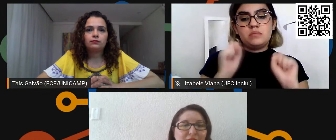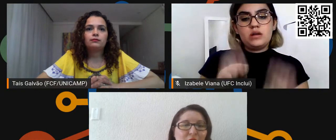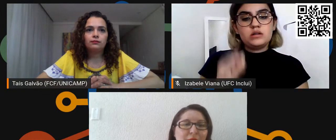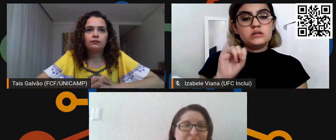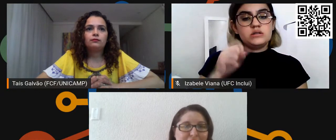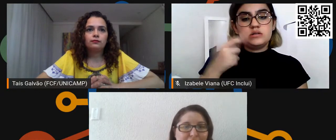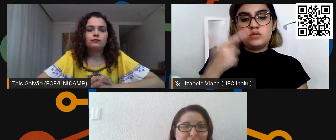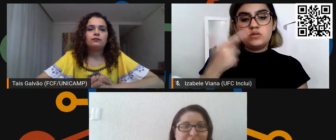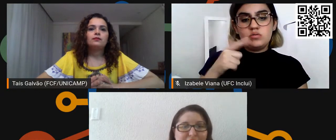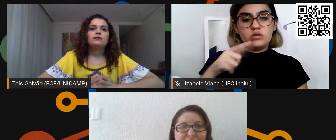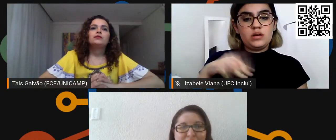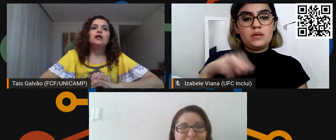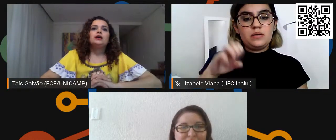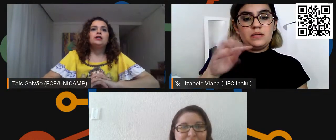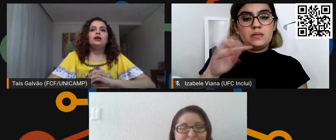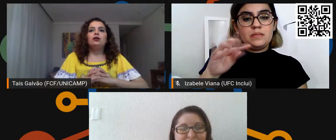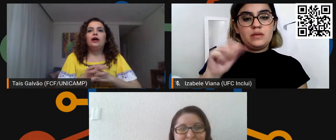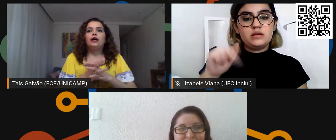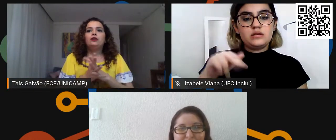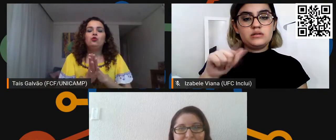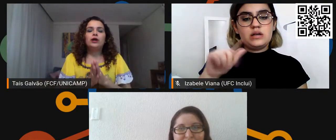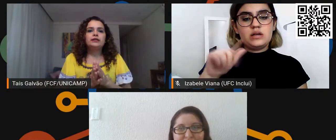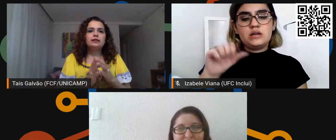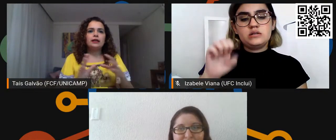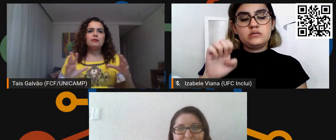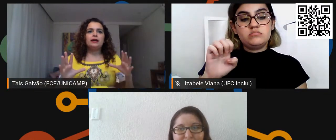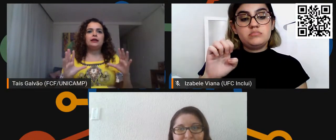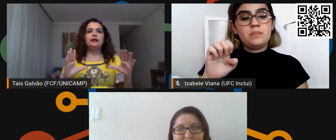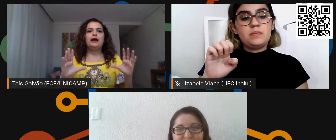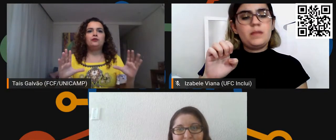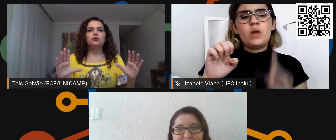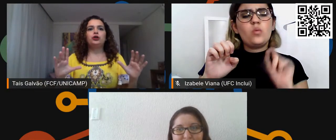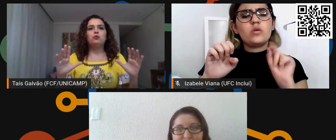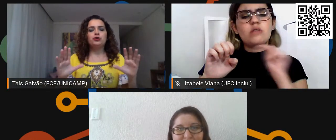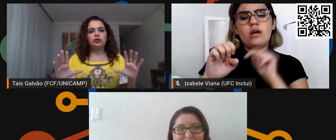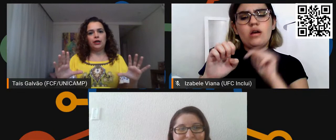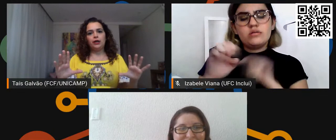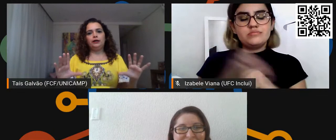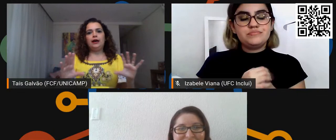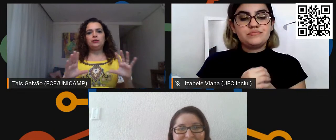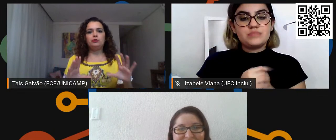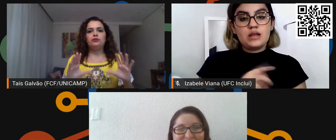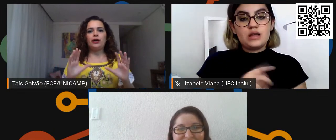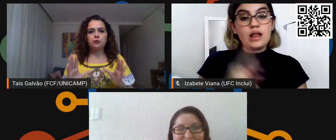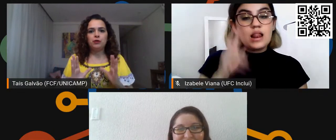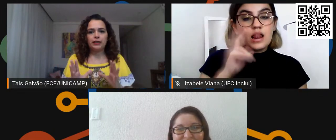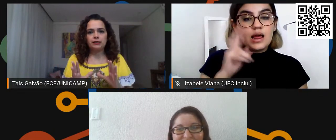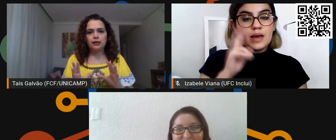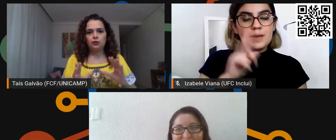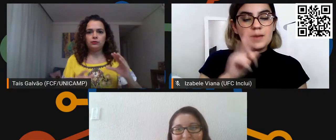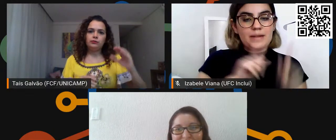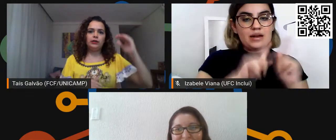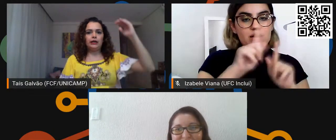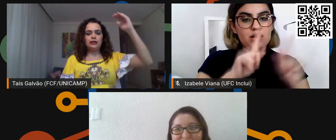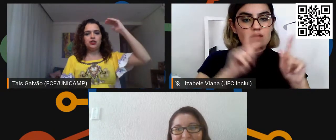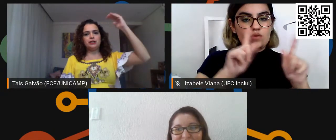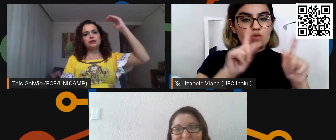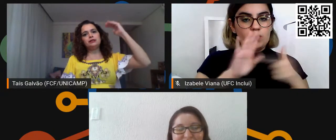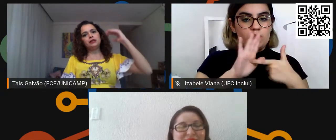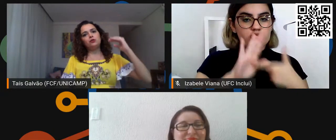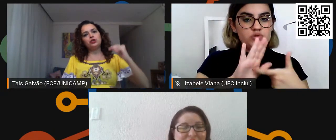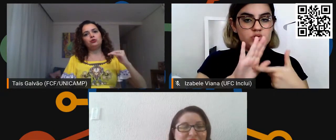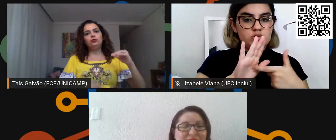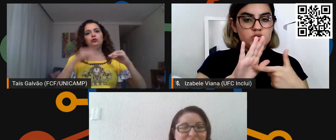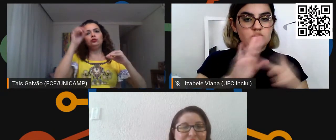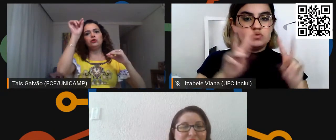que seria uma meta-análise? Lucas, você se lembra daquele gráfico que eu mostrei lá sobre viés de publicação? Que aí ele tinha,